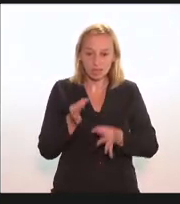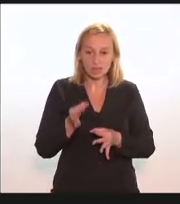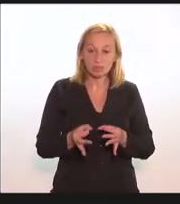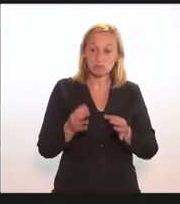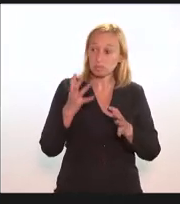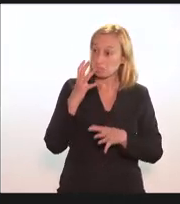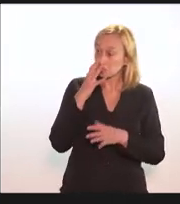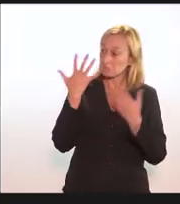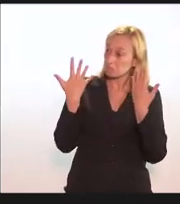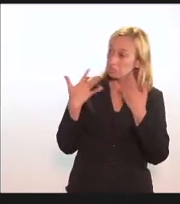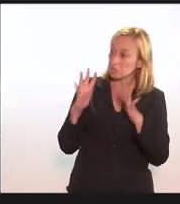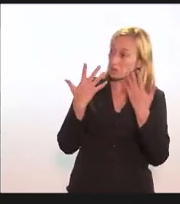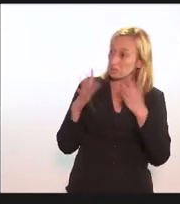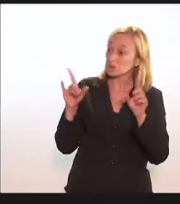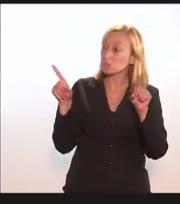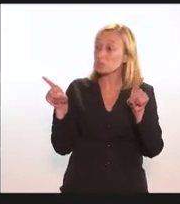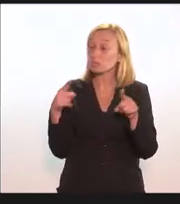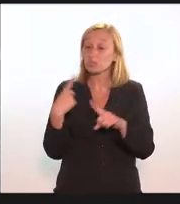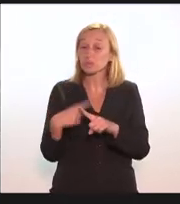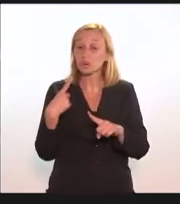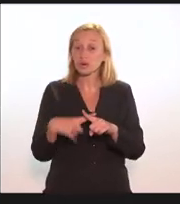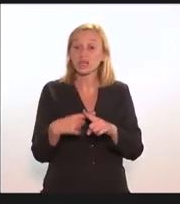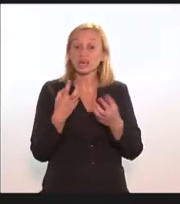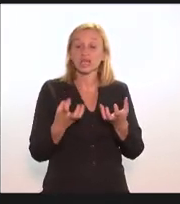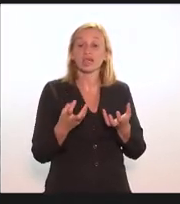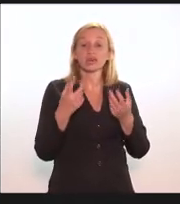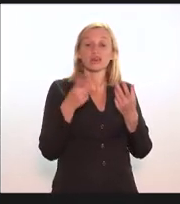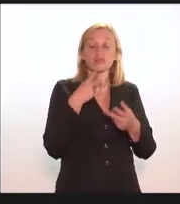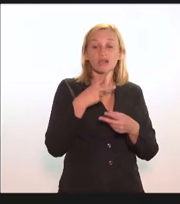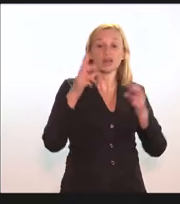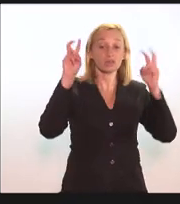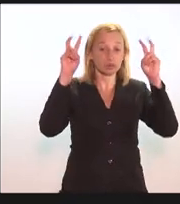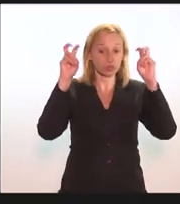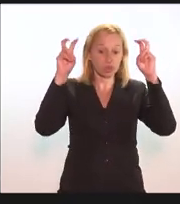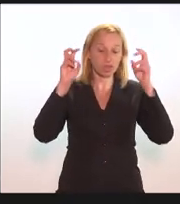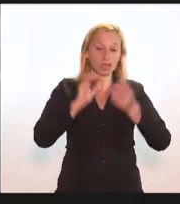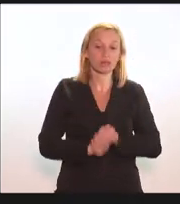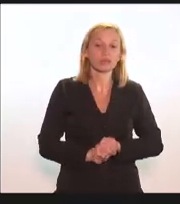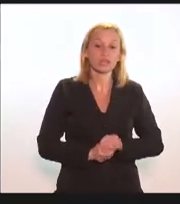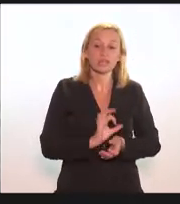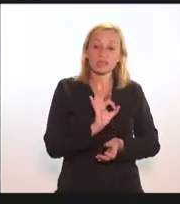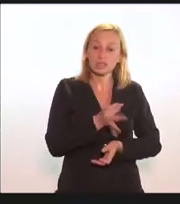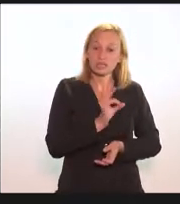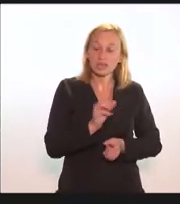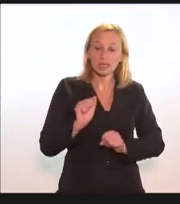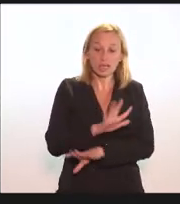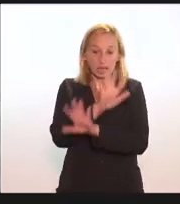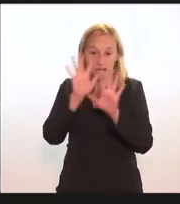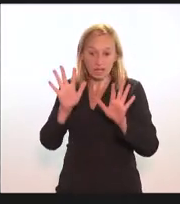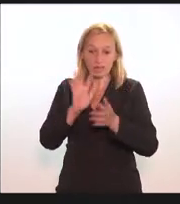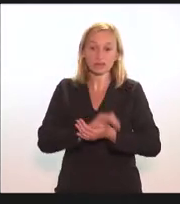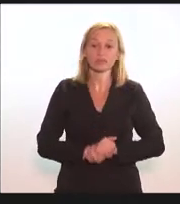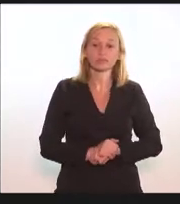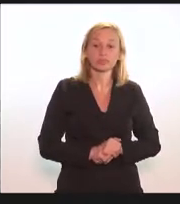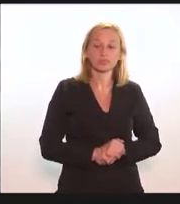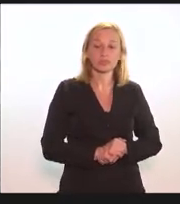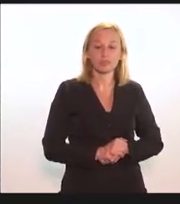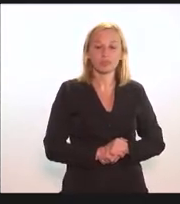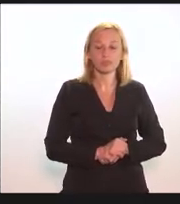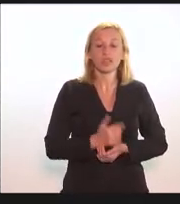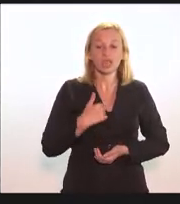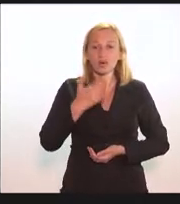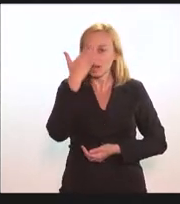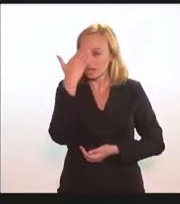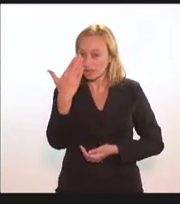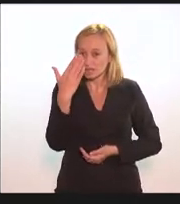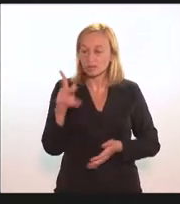incrível, porque quer tratar do tema de forma absolutamente clara, e eu agradeço